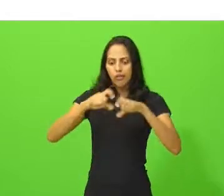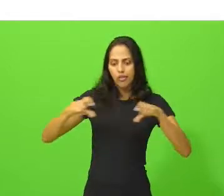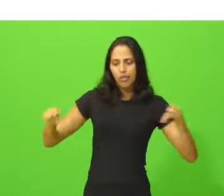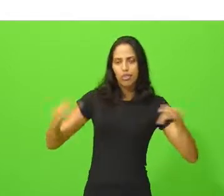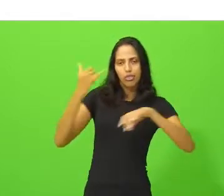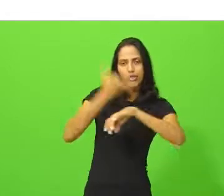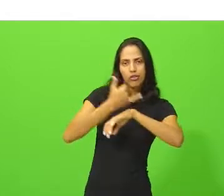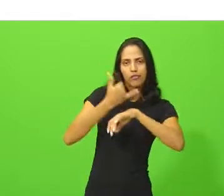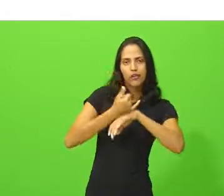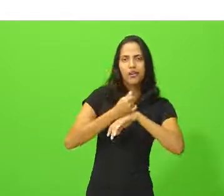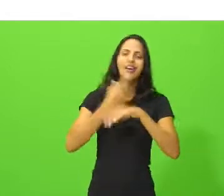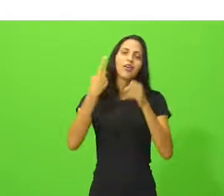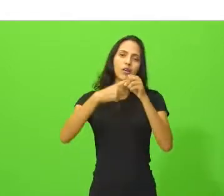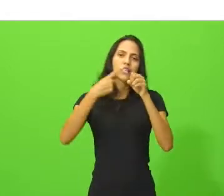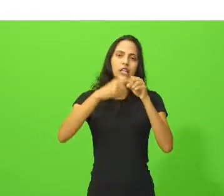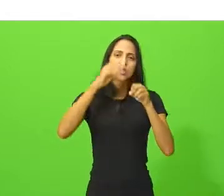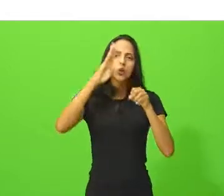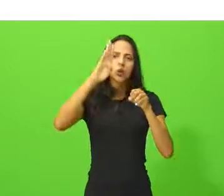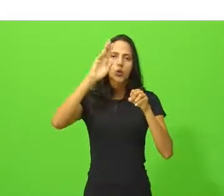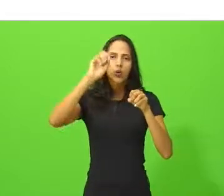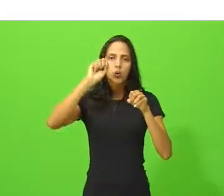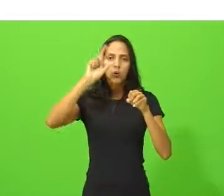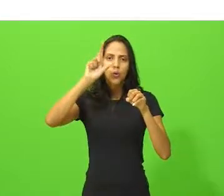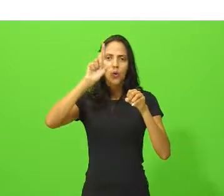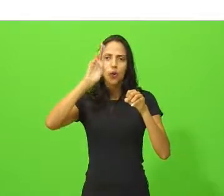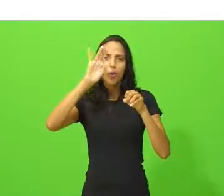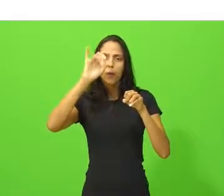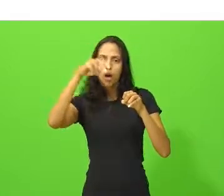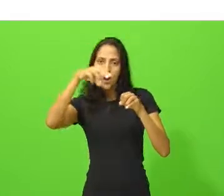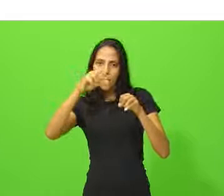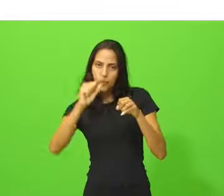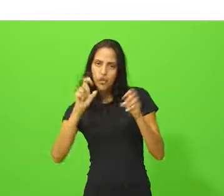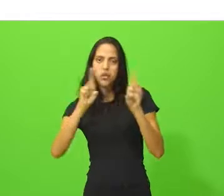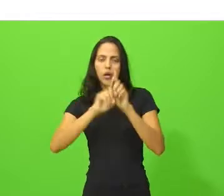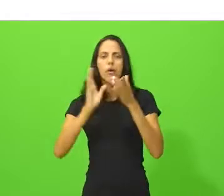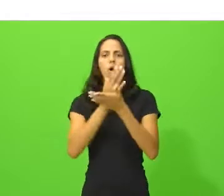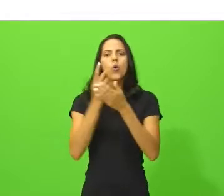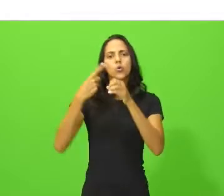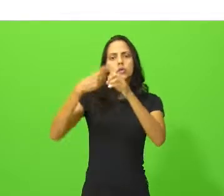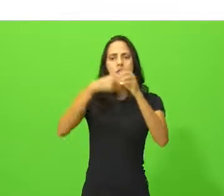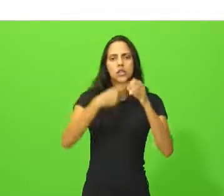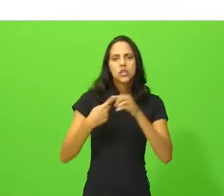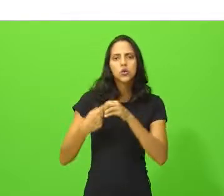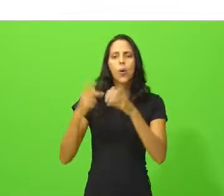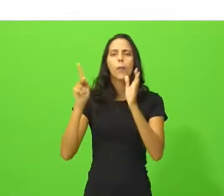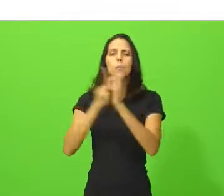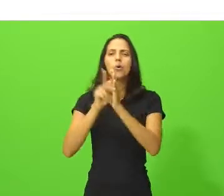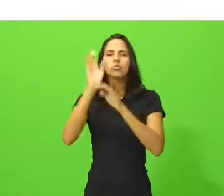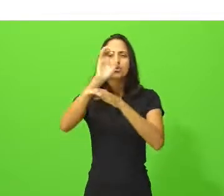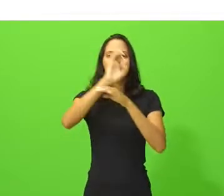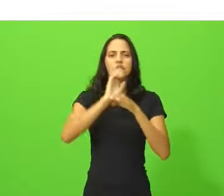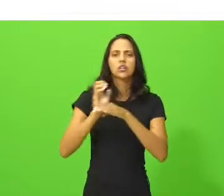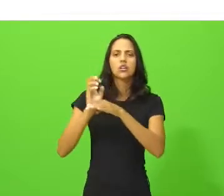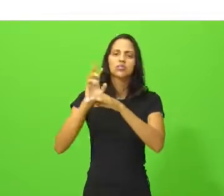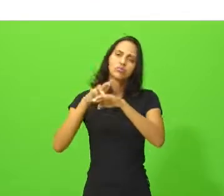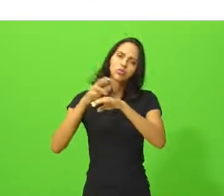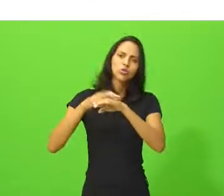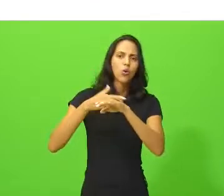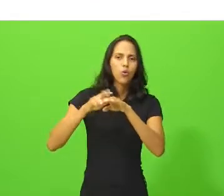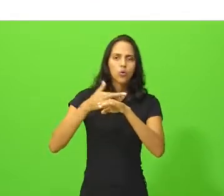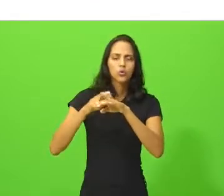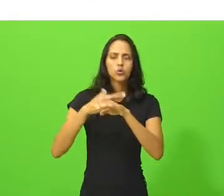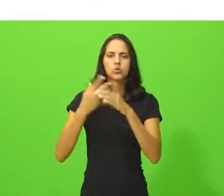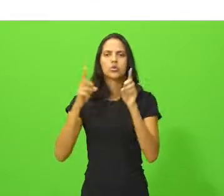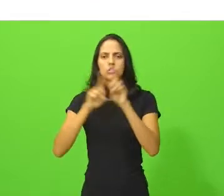citar Balbina, por que não também Jirau e Santo Antônio em Rondônia. A construção dessas hidrelétricas, elas